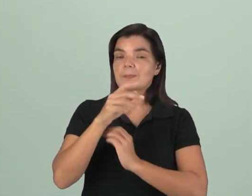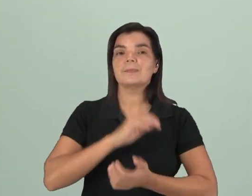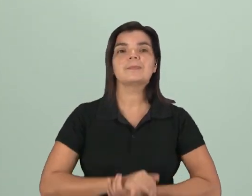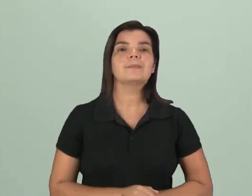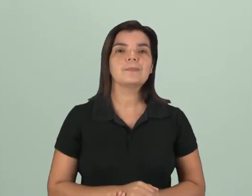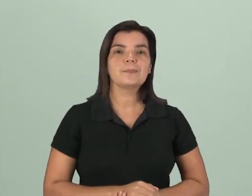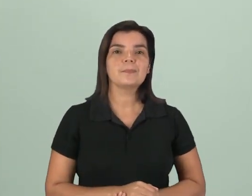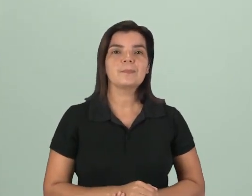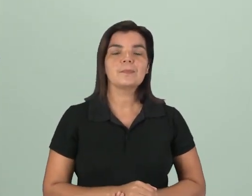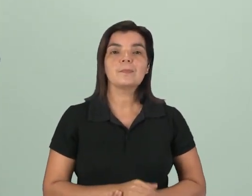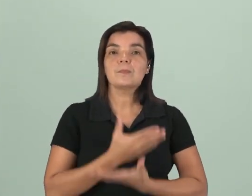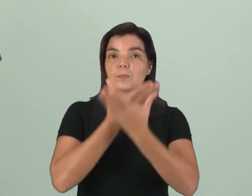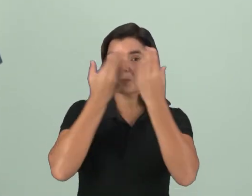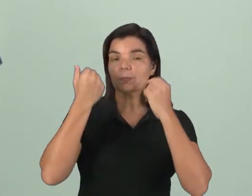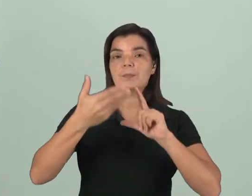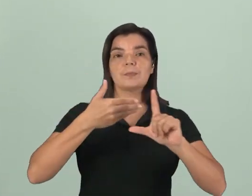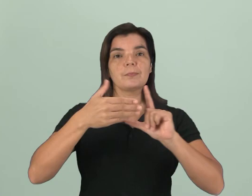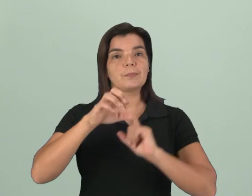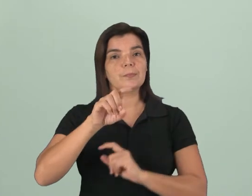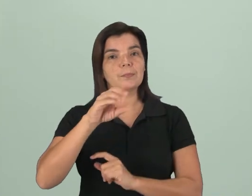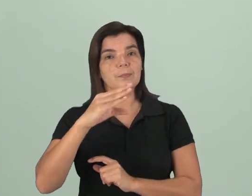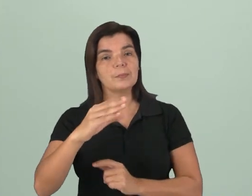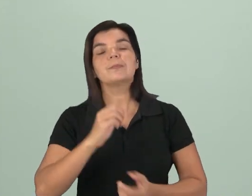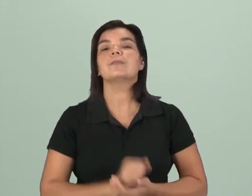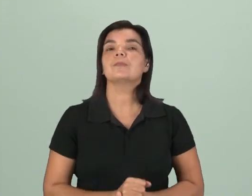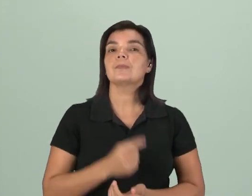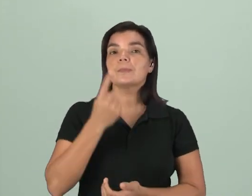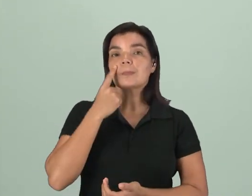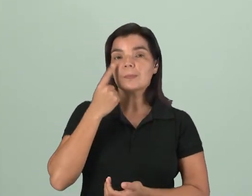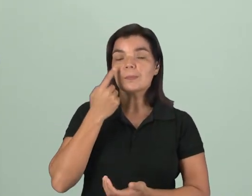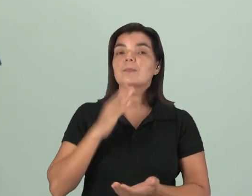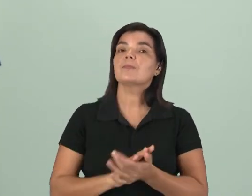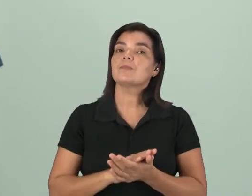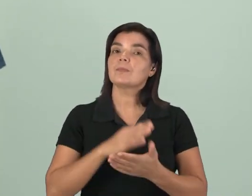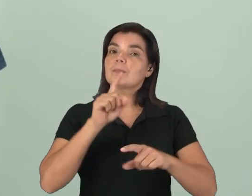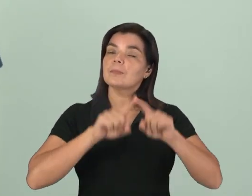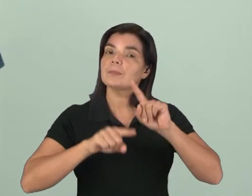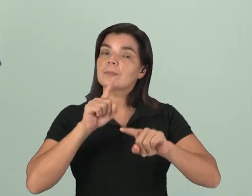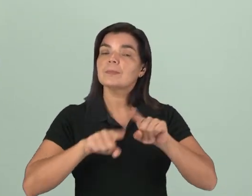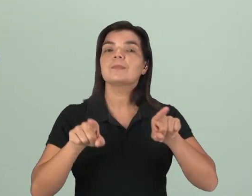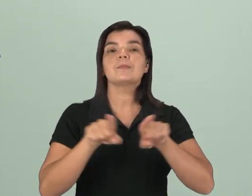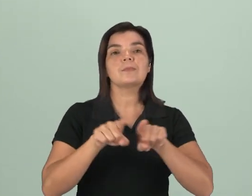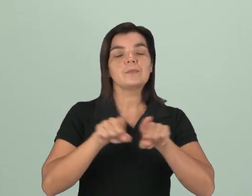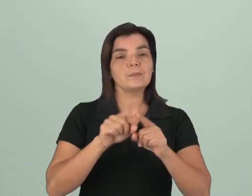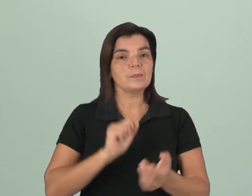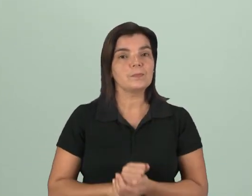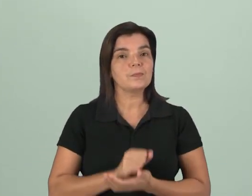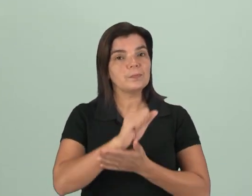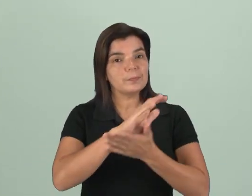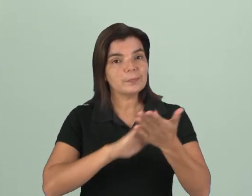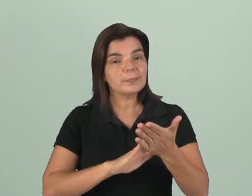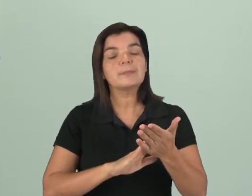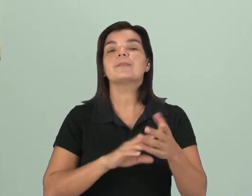de vocês. Não esqueçam de acessar a plataforma Eduque para vocês terem acesso aos nossos materiais,